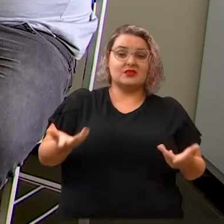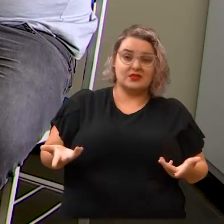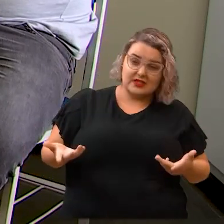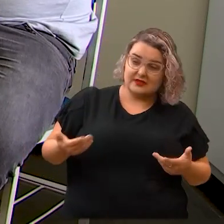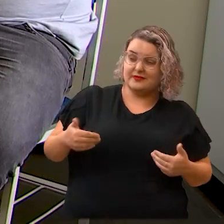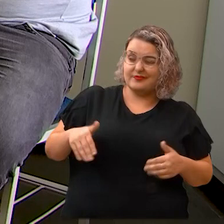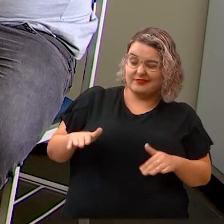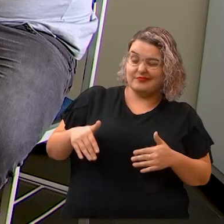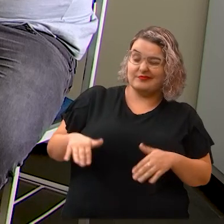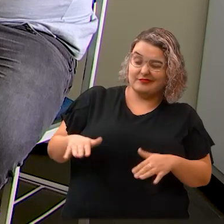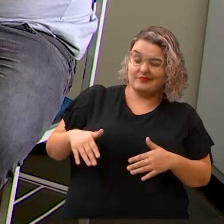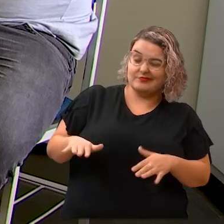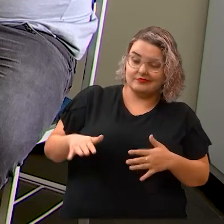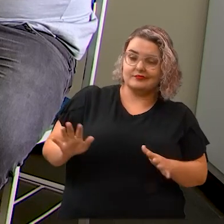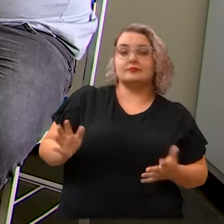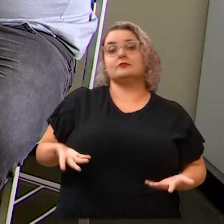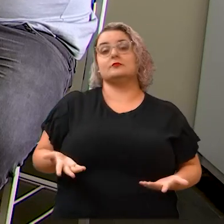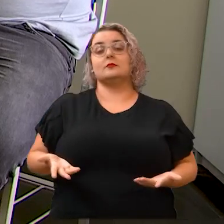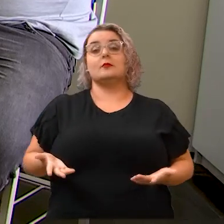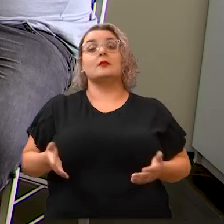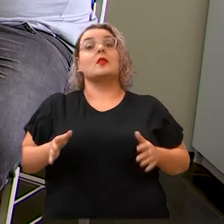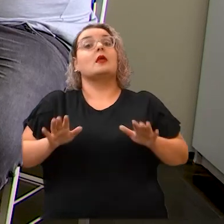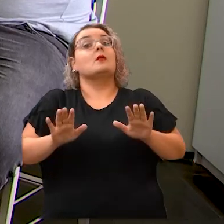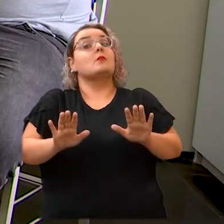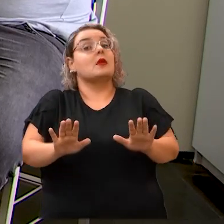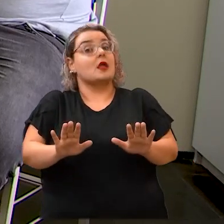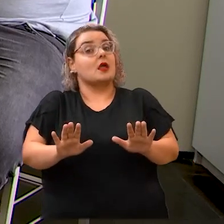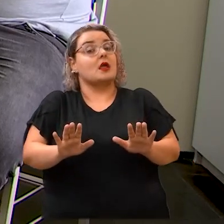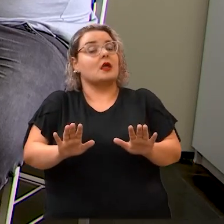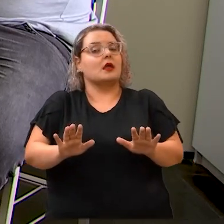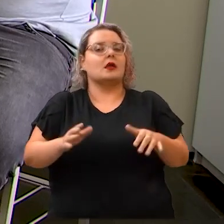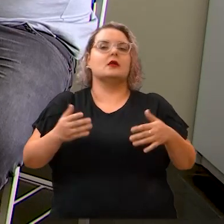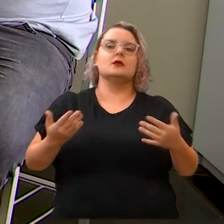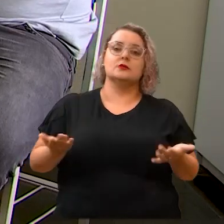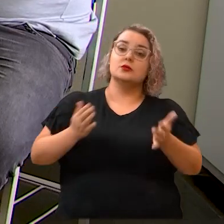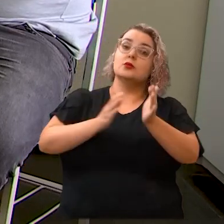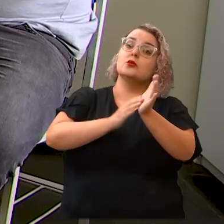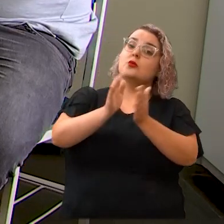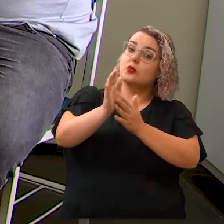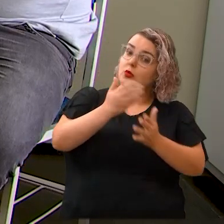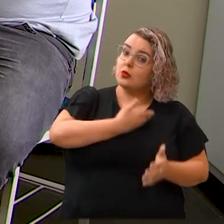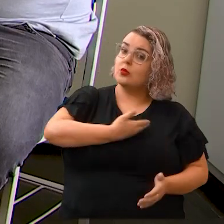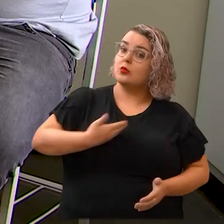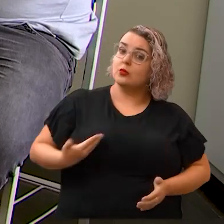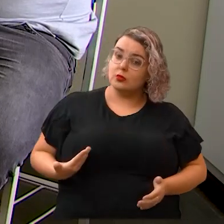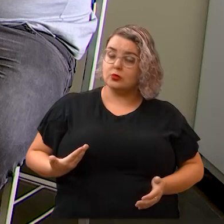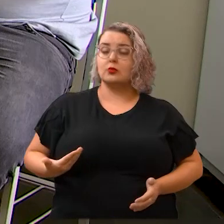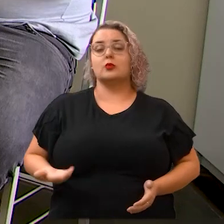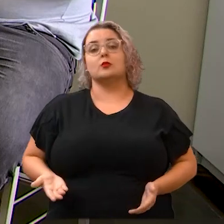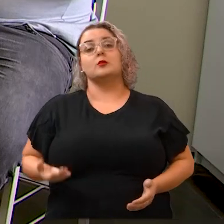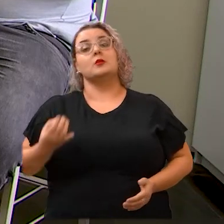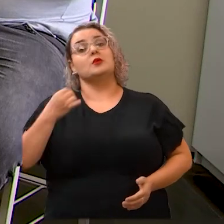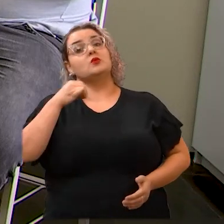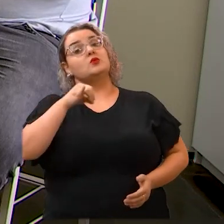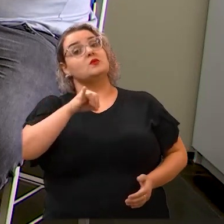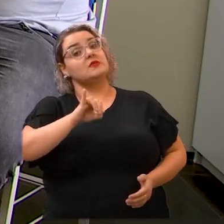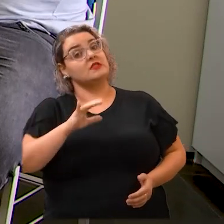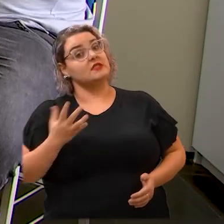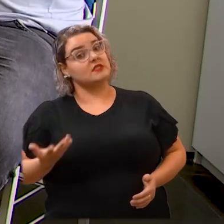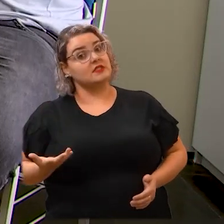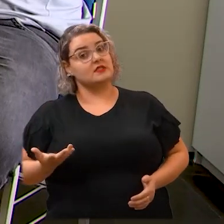na maciota e tal porém agora no concurso público se você